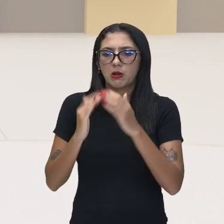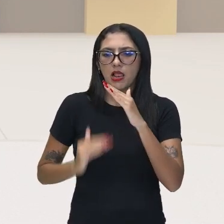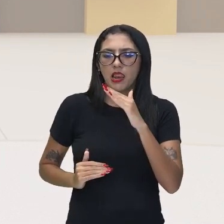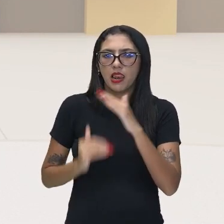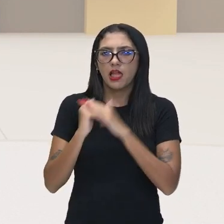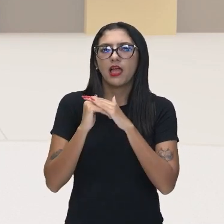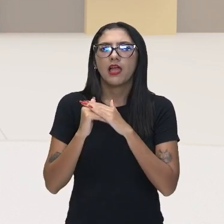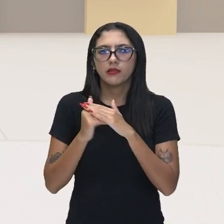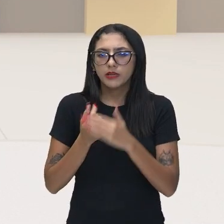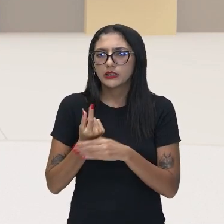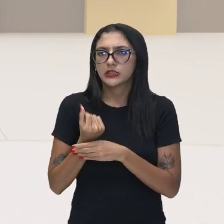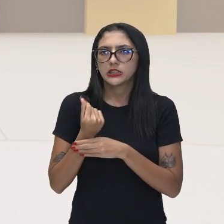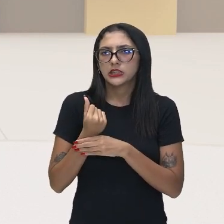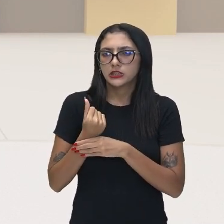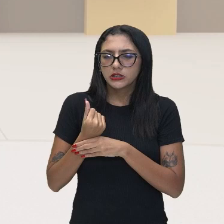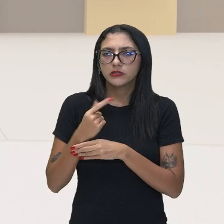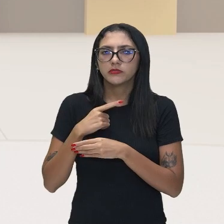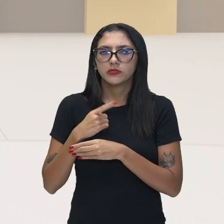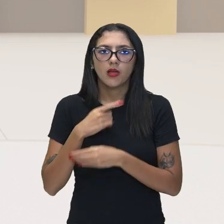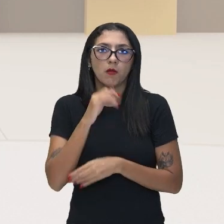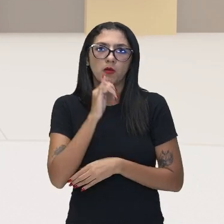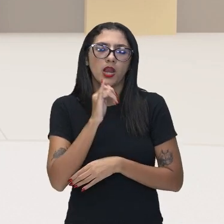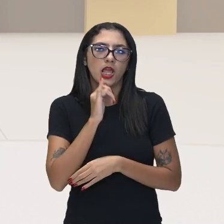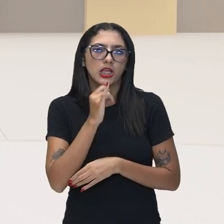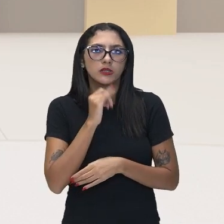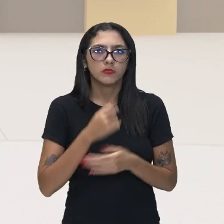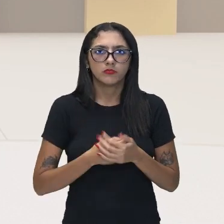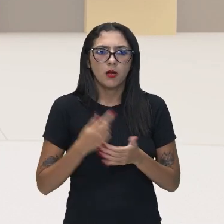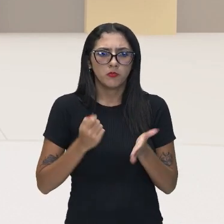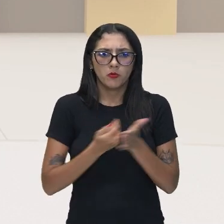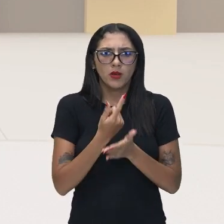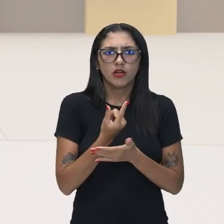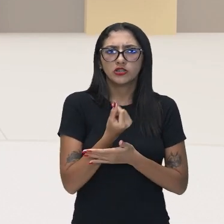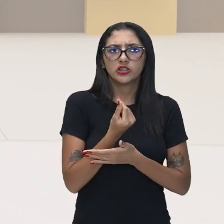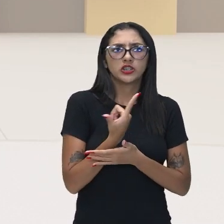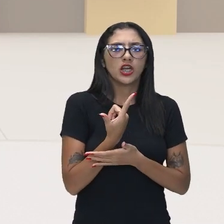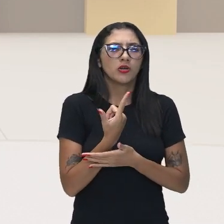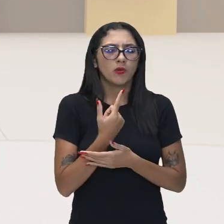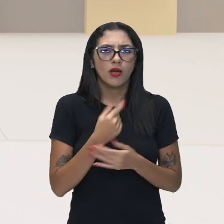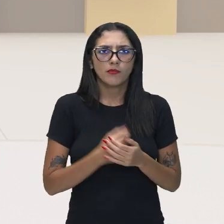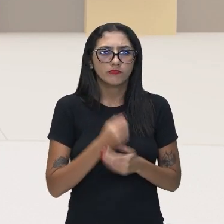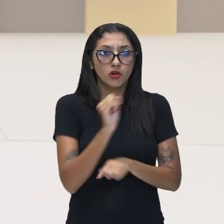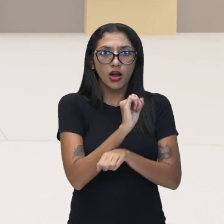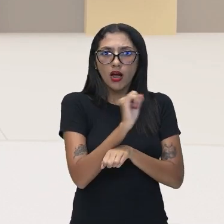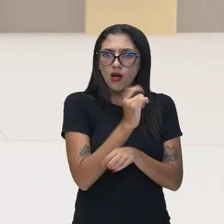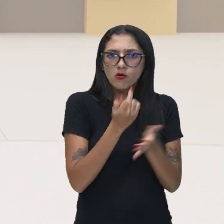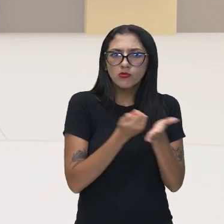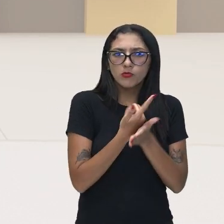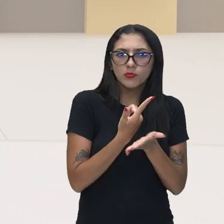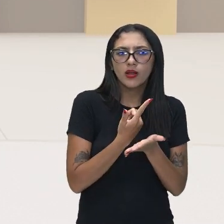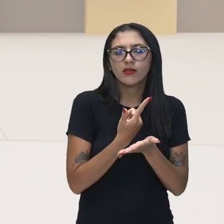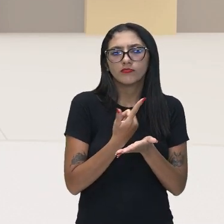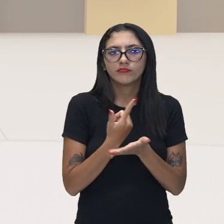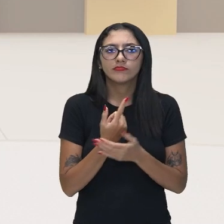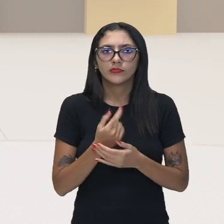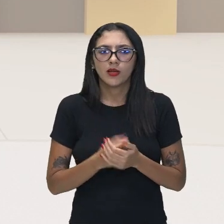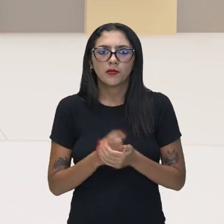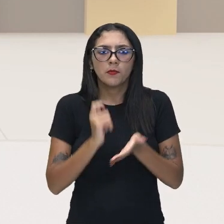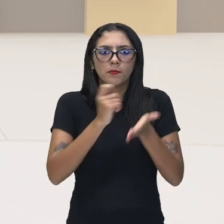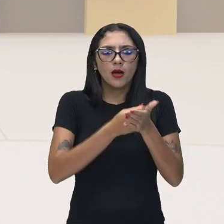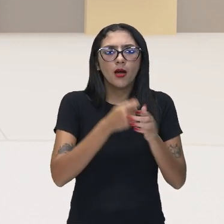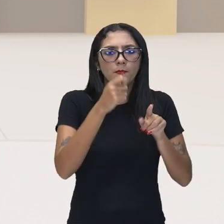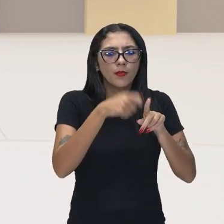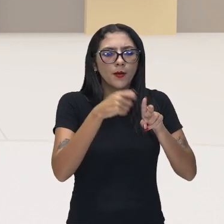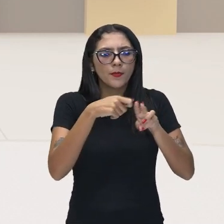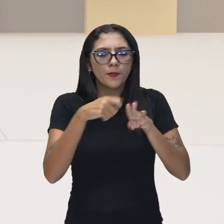tirar um valor aí de um carro, por exemplo, para você já comprar um carro, né, e ir pagando ao pouco esse